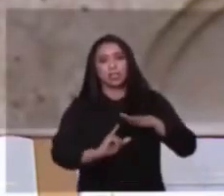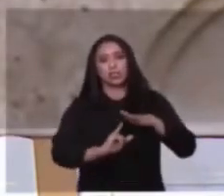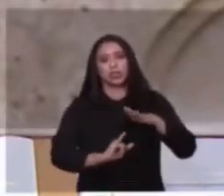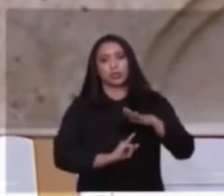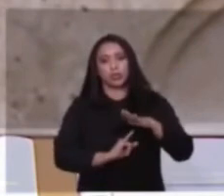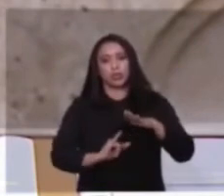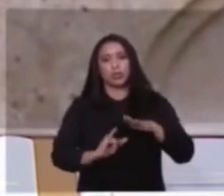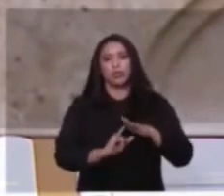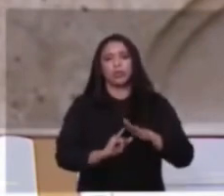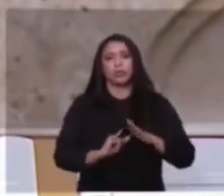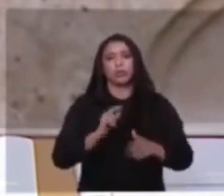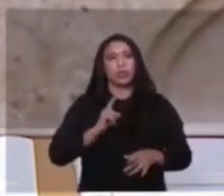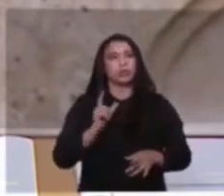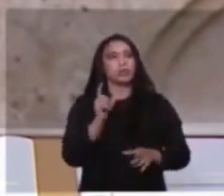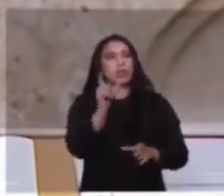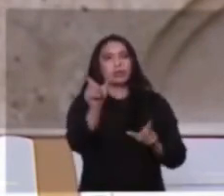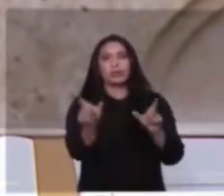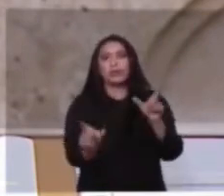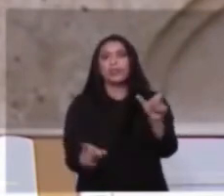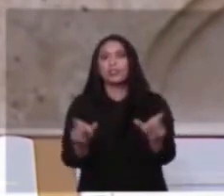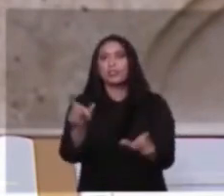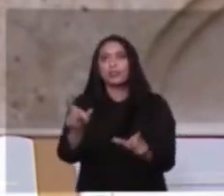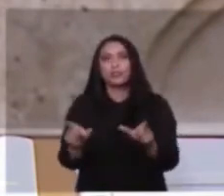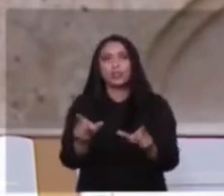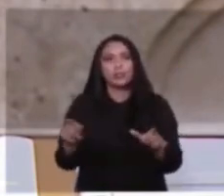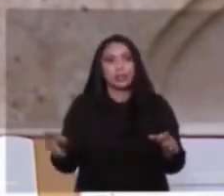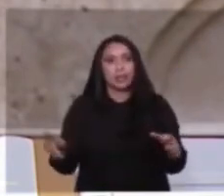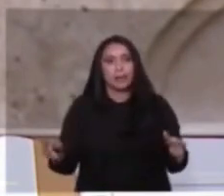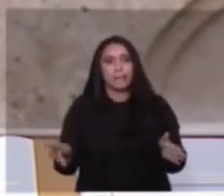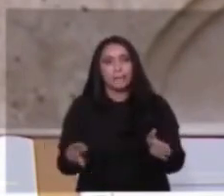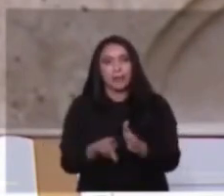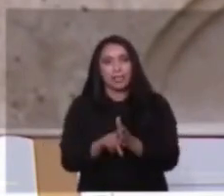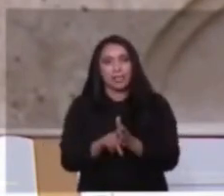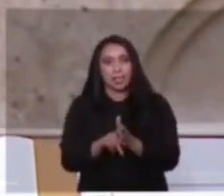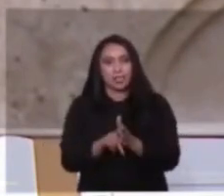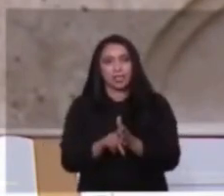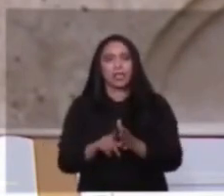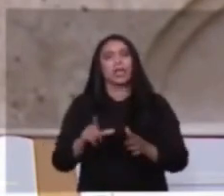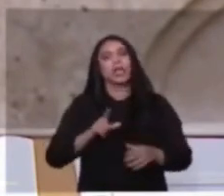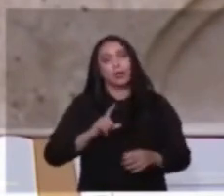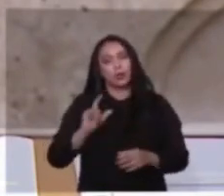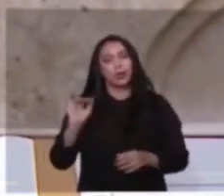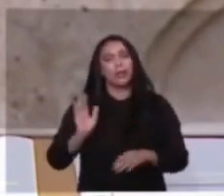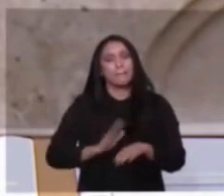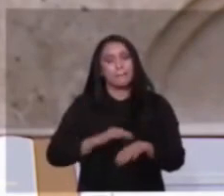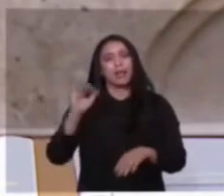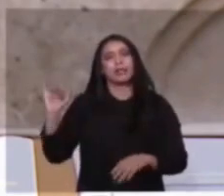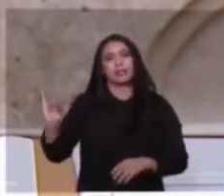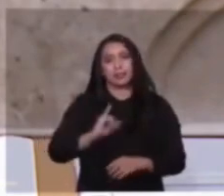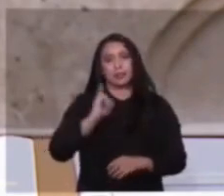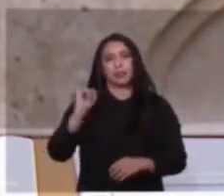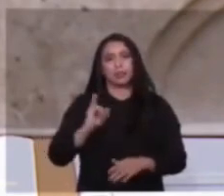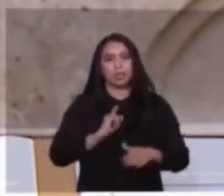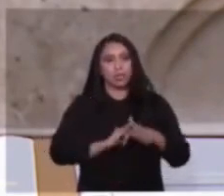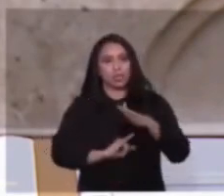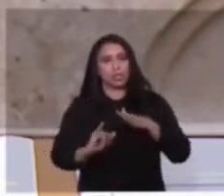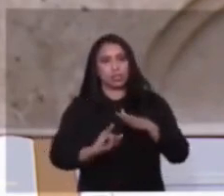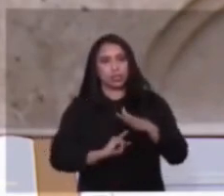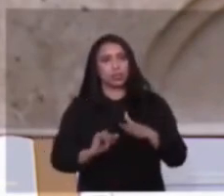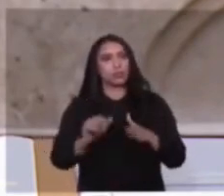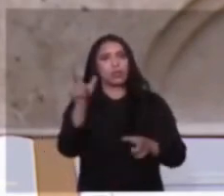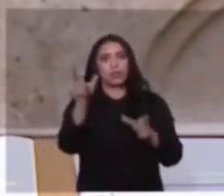sobrepairam aos indivíduos que as compõem. Elas é que importam. E as instituições